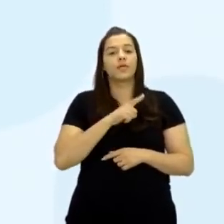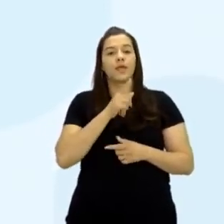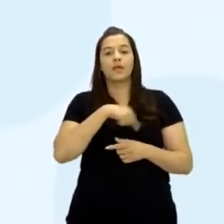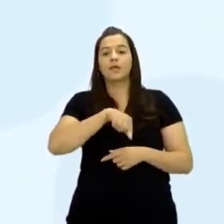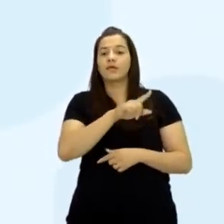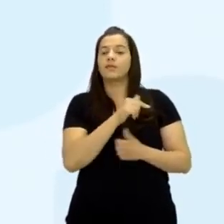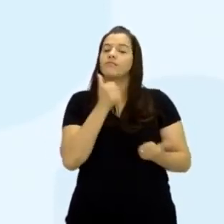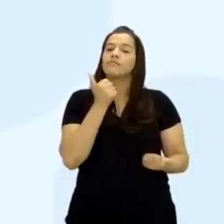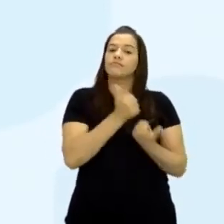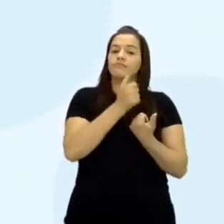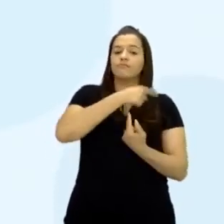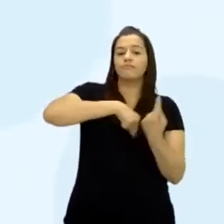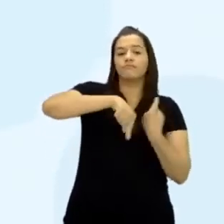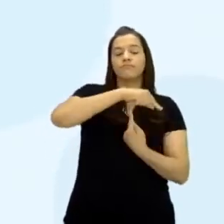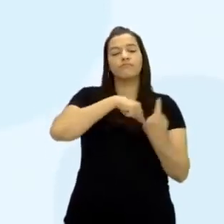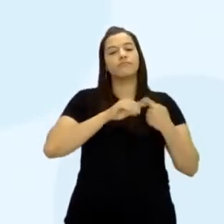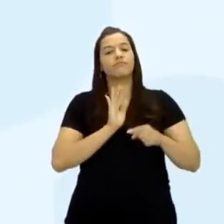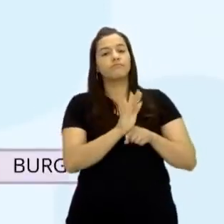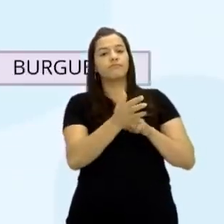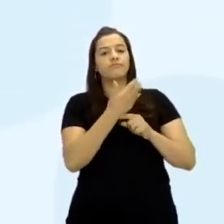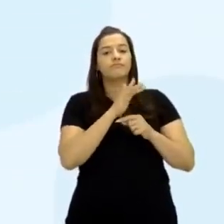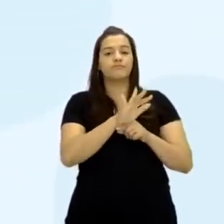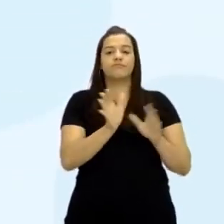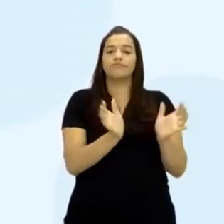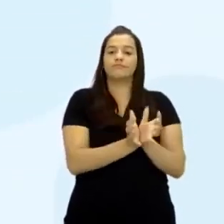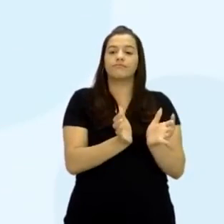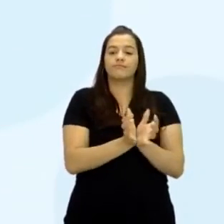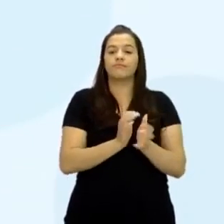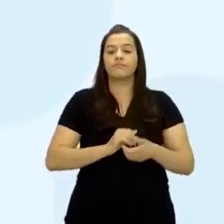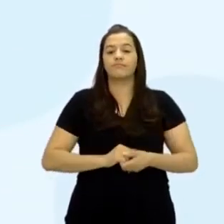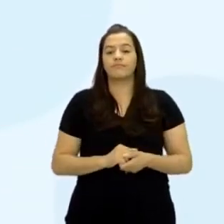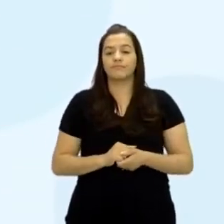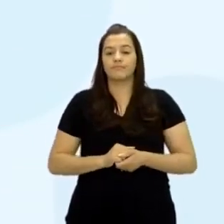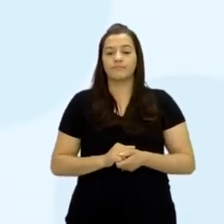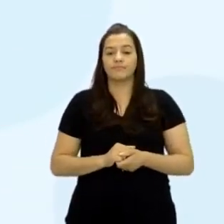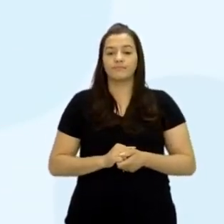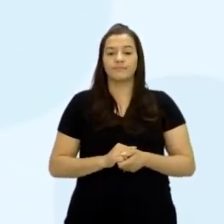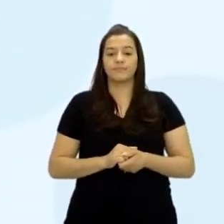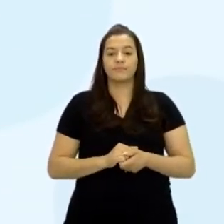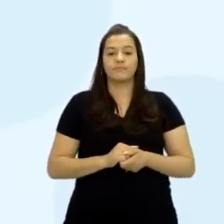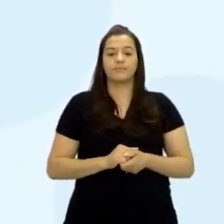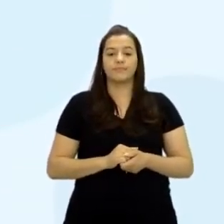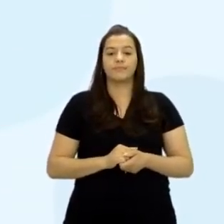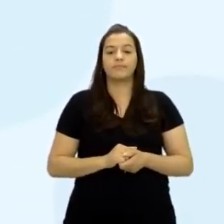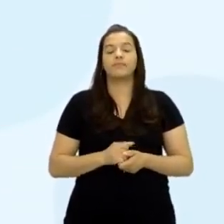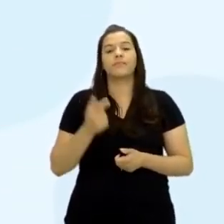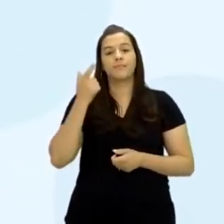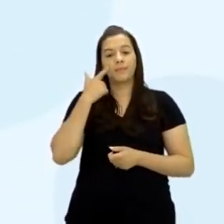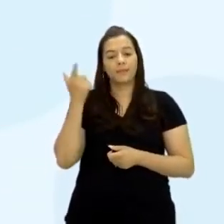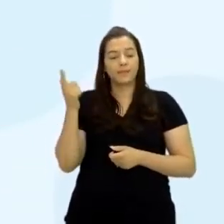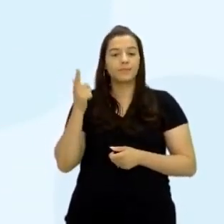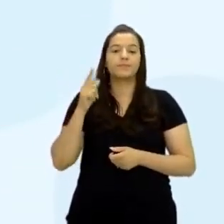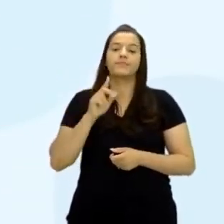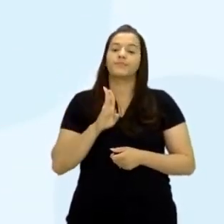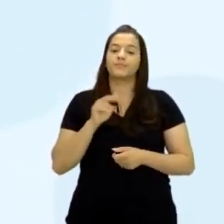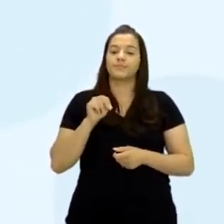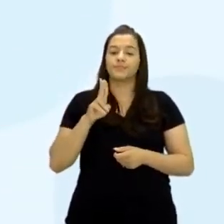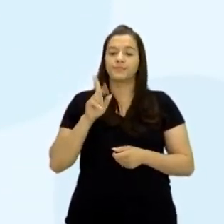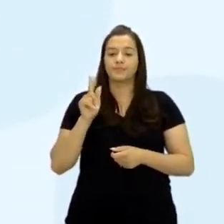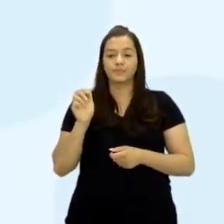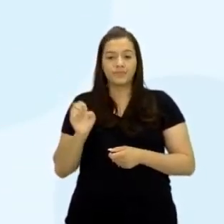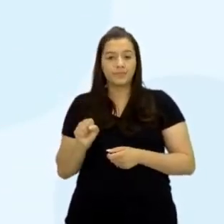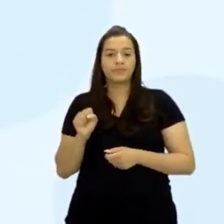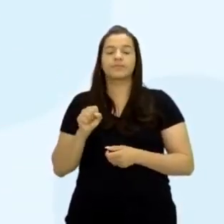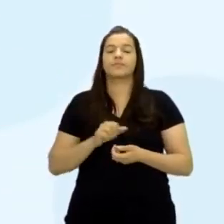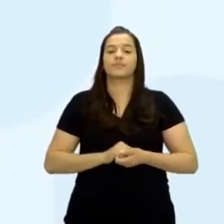tem uma relação melhor com esses moradores dos burgos. Quem são os burgos? Os burgueses, né? Quem mora nos burgos